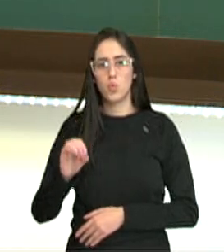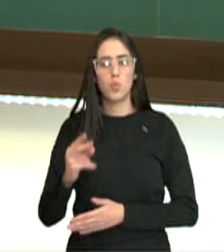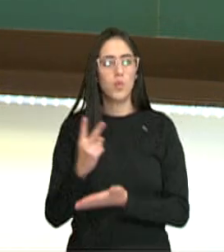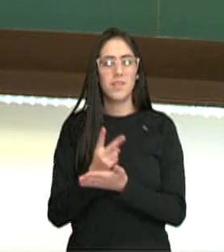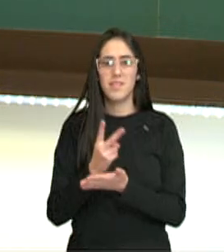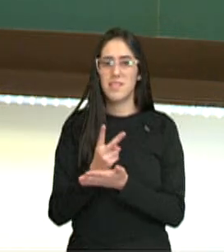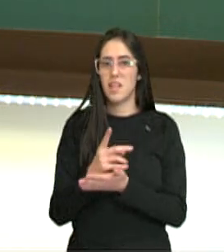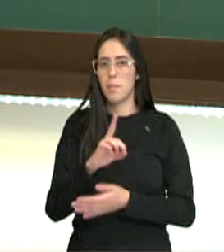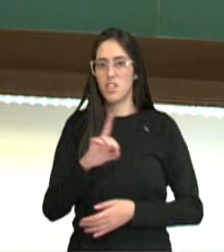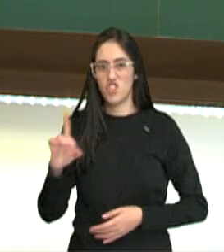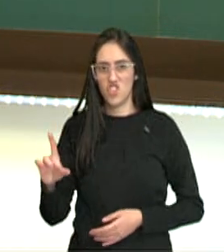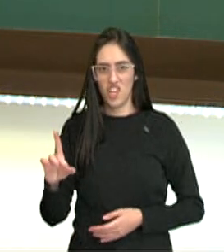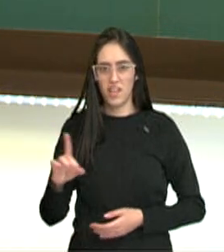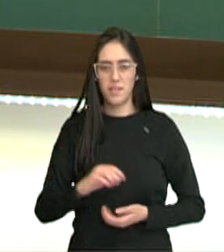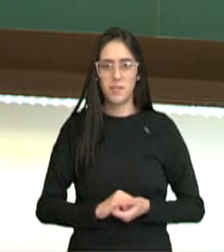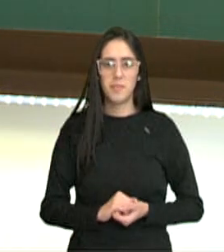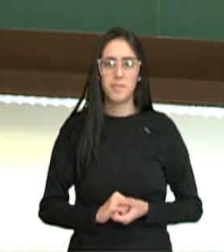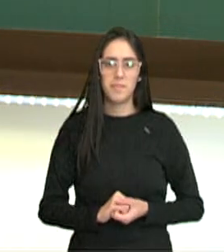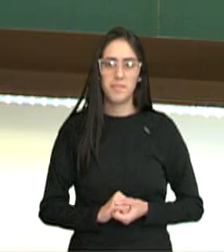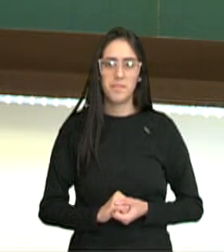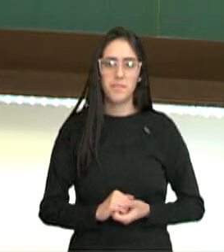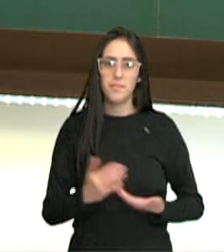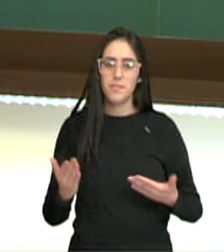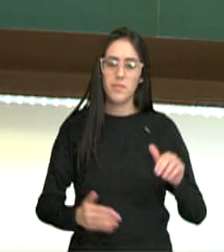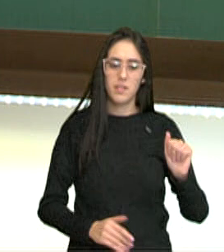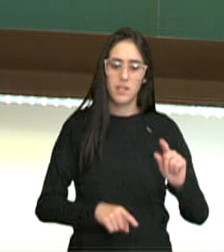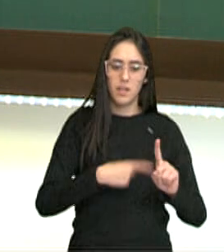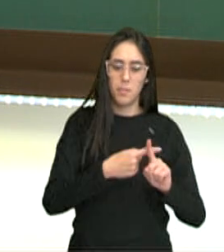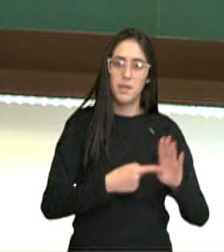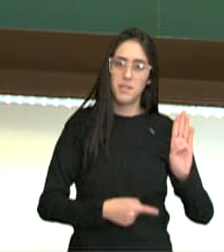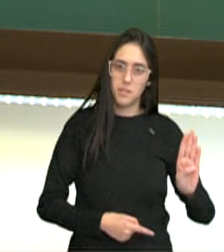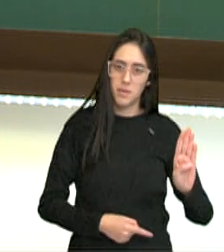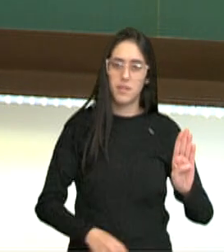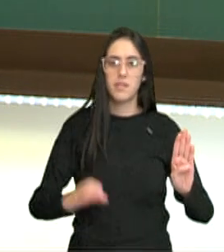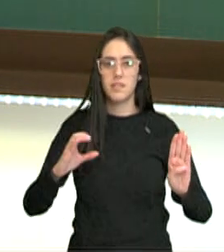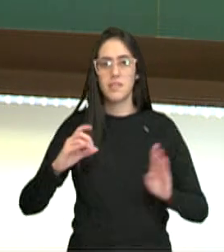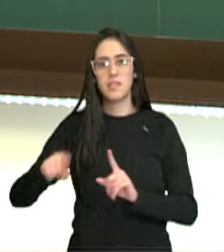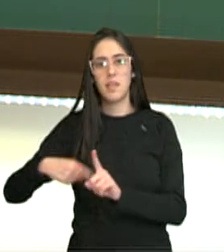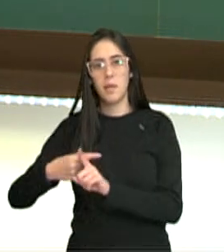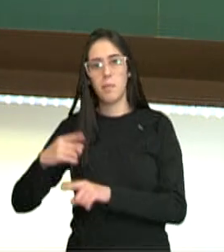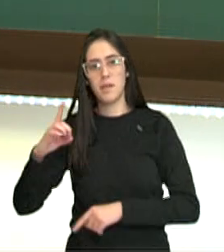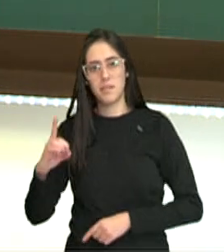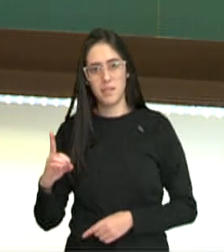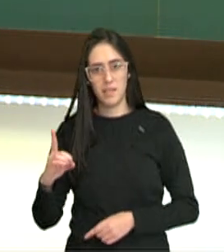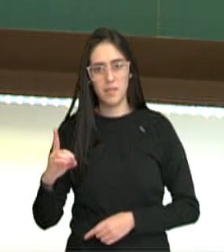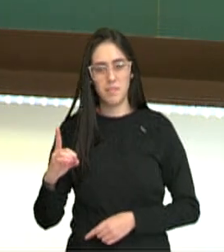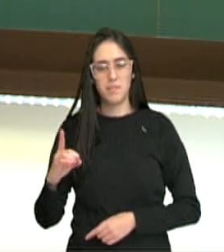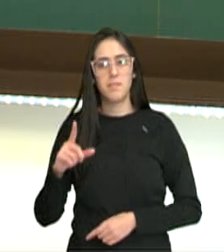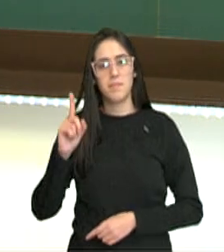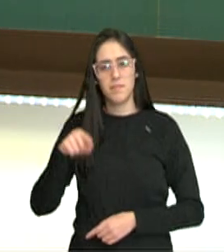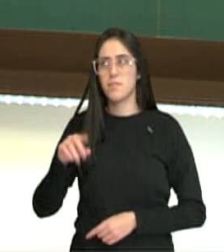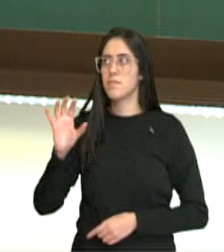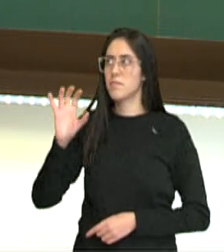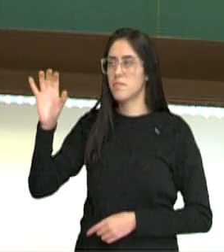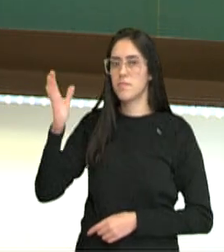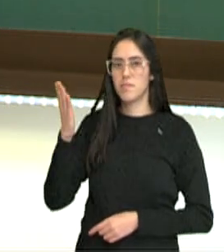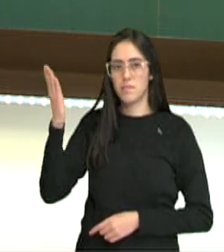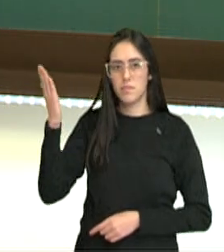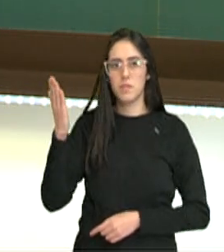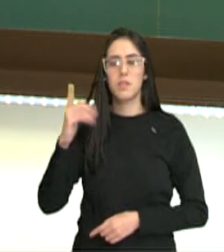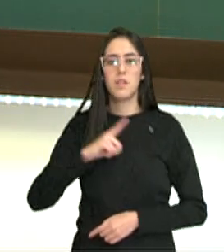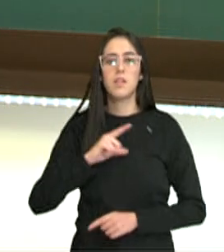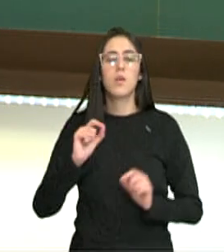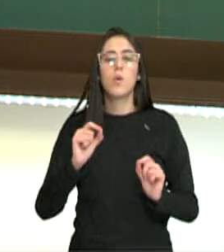segundo membro, à direita da seta. Então, A mais B formando C mais D, e a cinética química vai se ocupar de qual